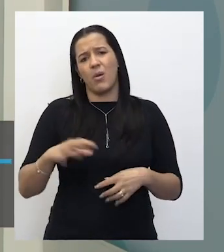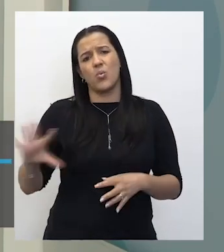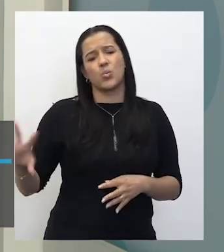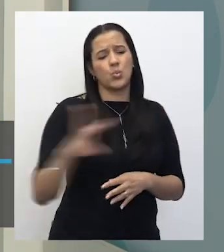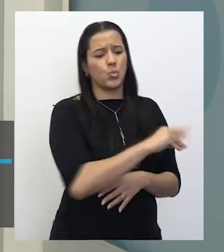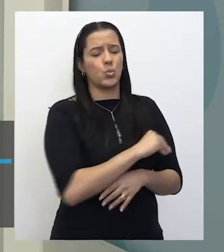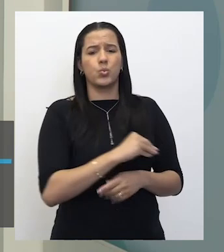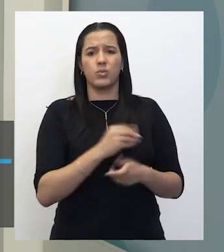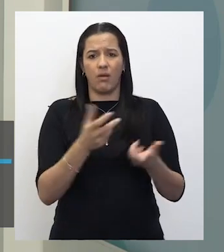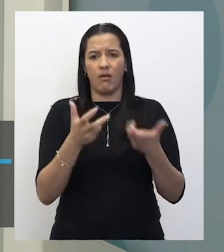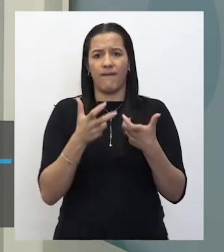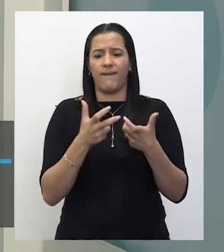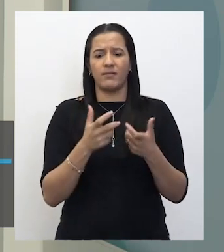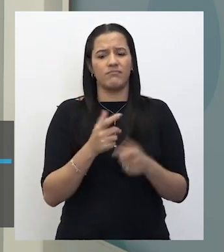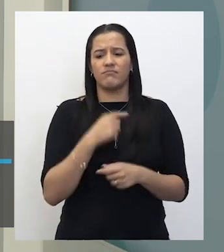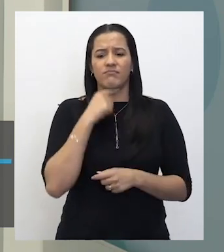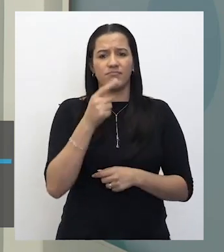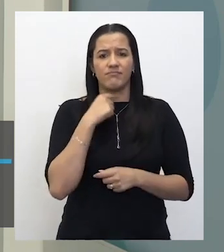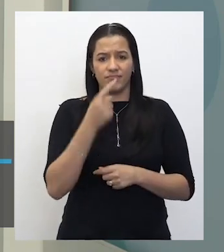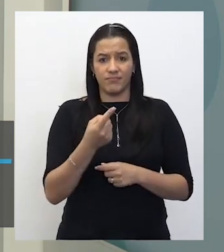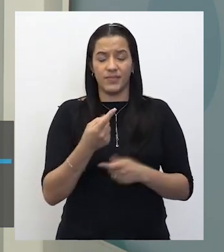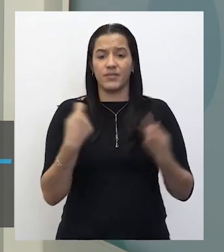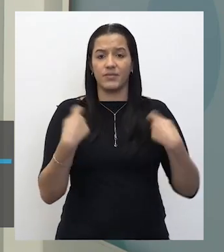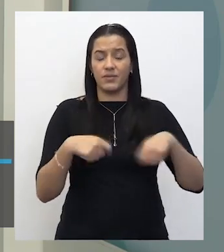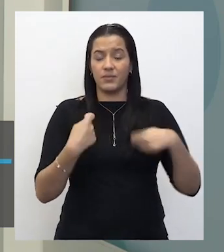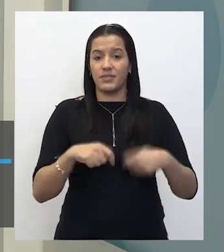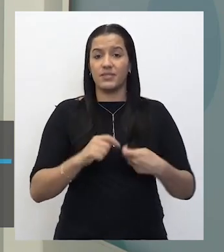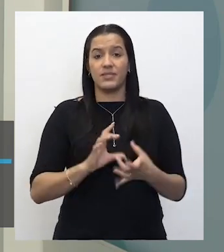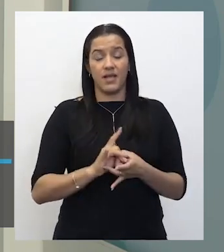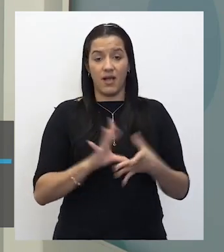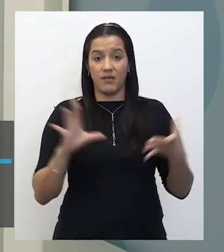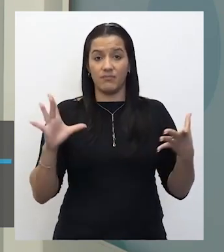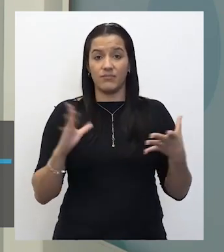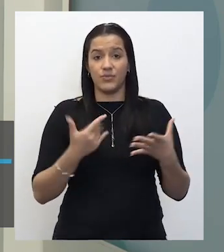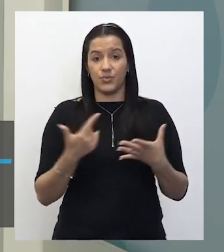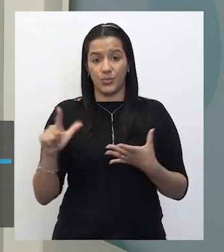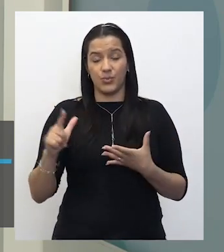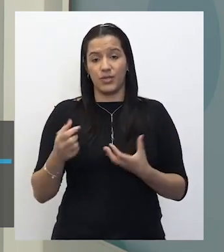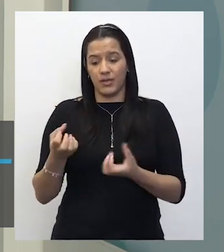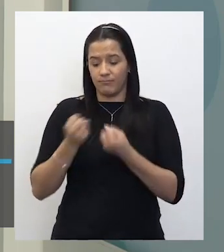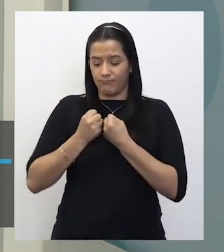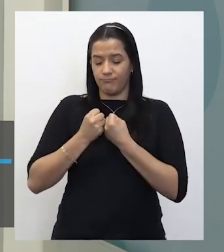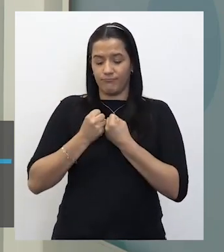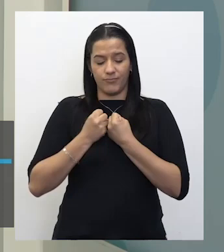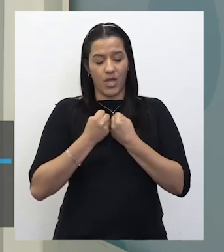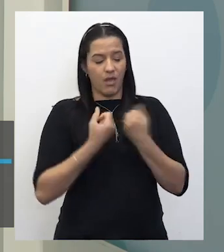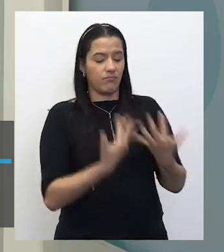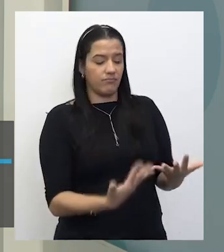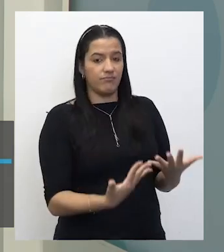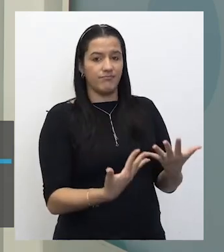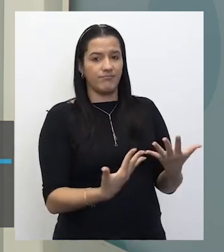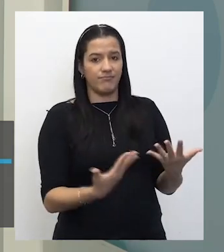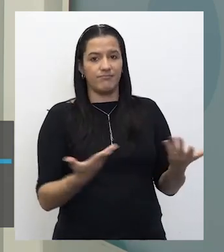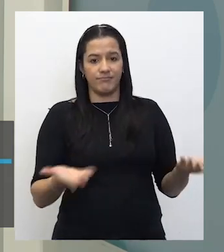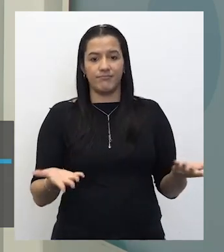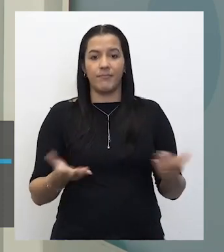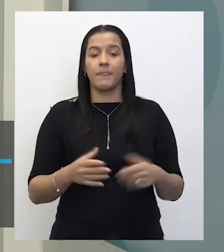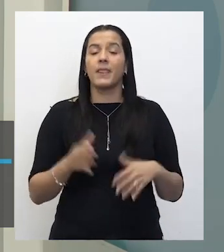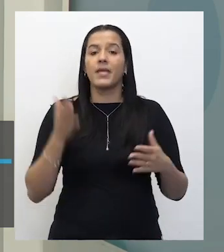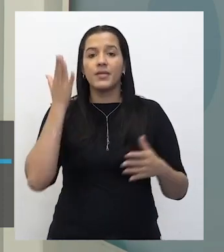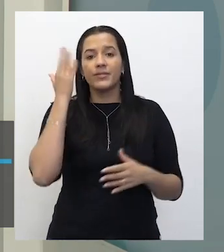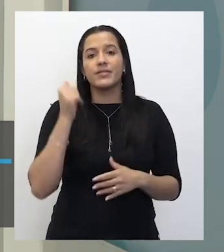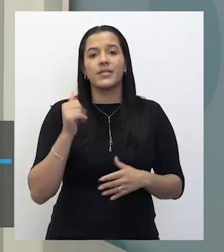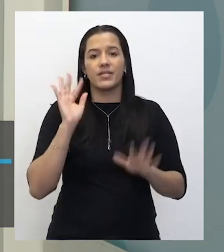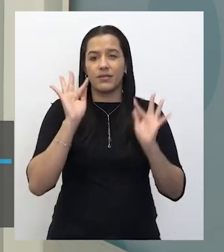Então, ao escolher algo, eu vou ter que abrir mão de outras coisas, né? Vou até pedir para colocar na tela, eu sei que a gente já está chegando